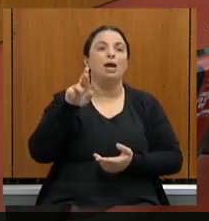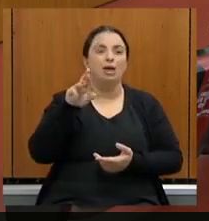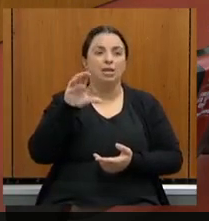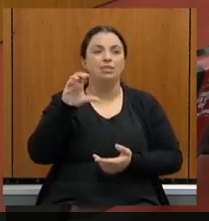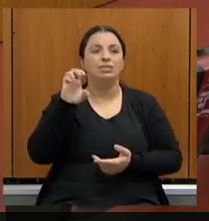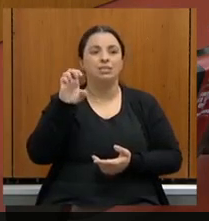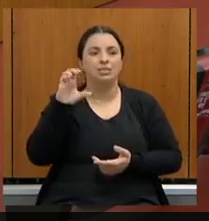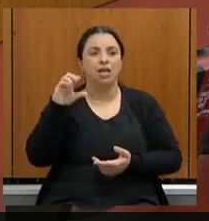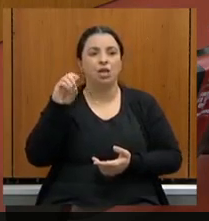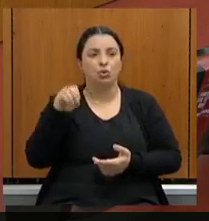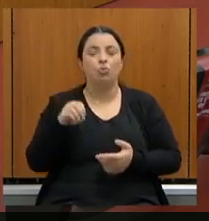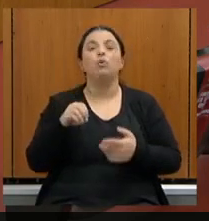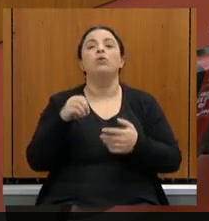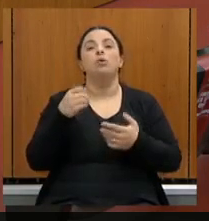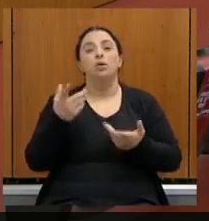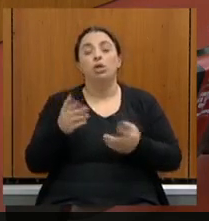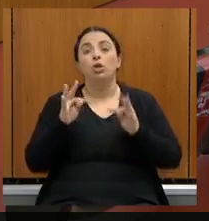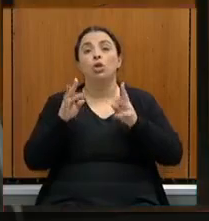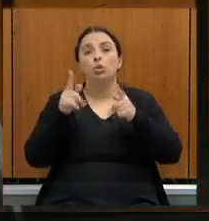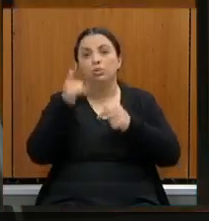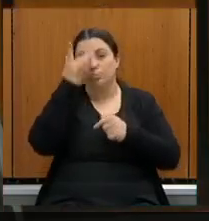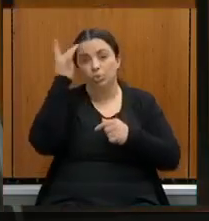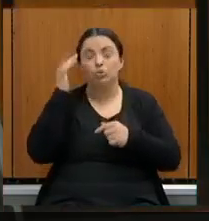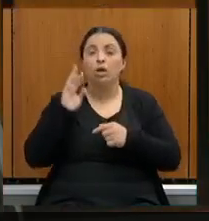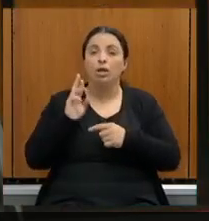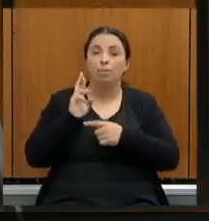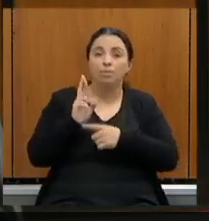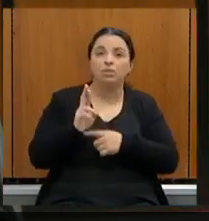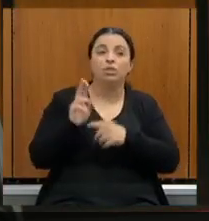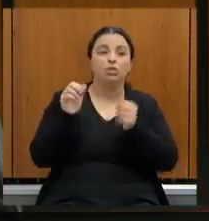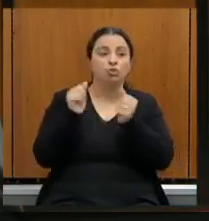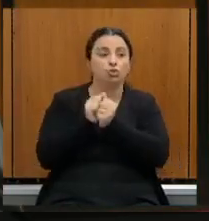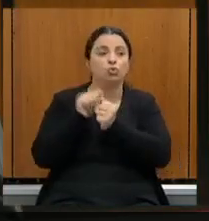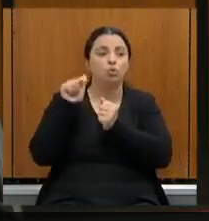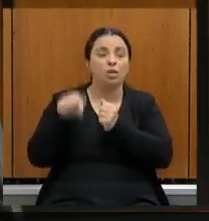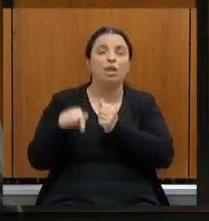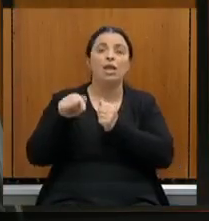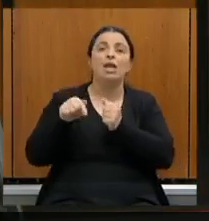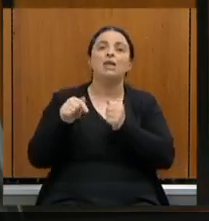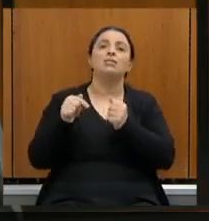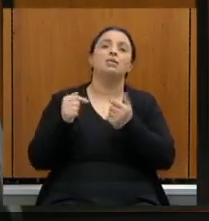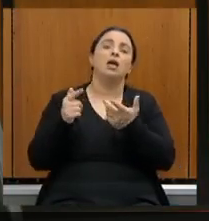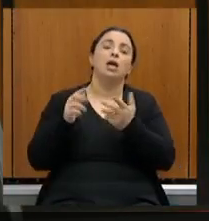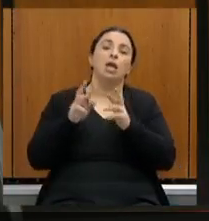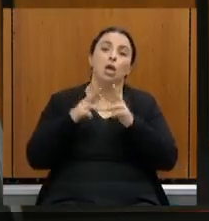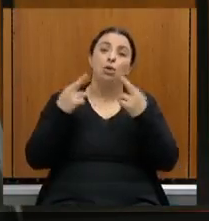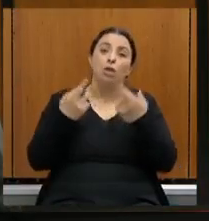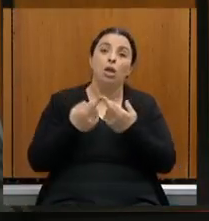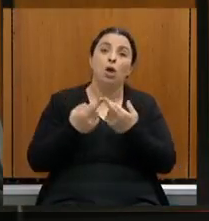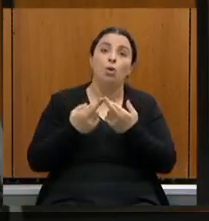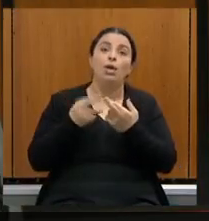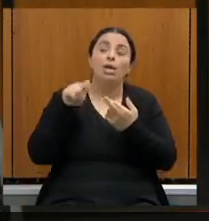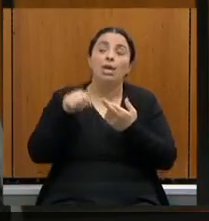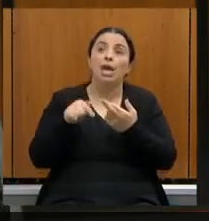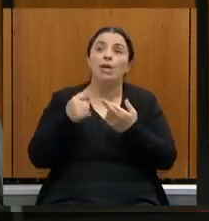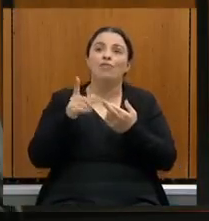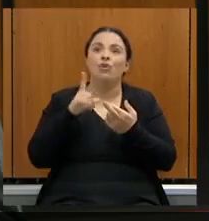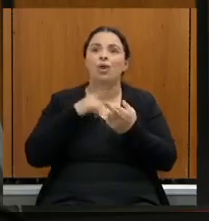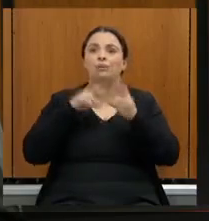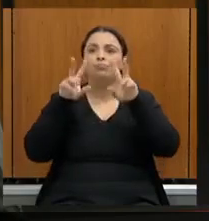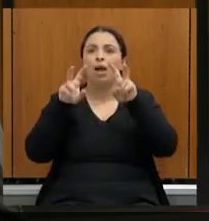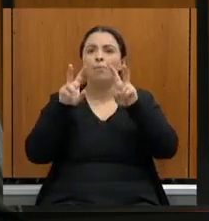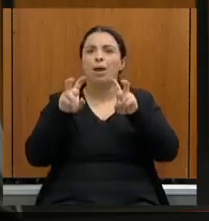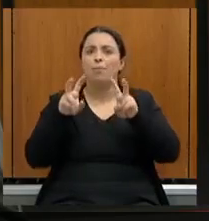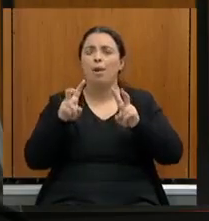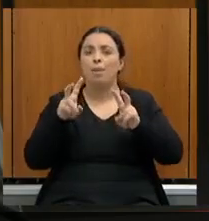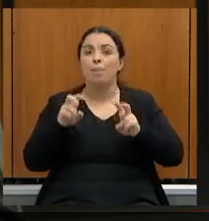mas todos os representantes dele, estavam nessa reunião, onde todas essas questões surgiram. Essas questões todas, que eu estou